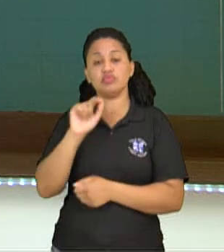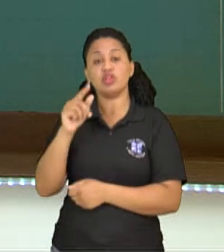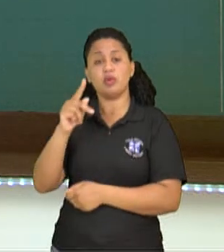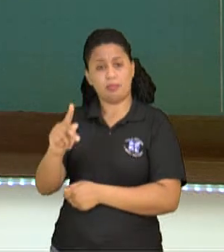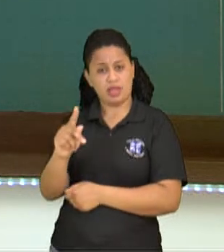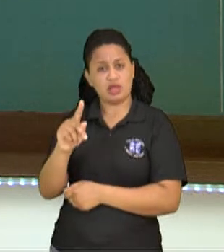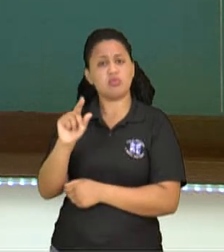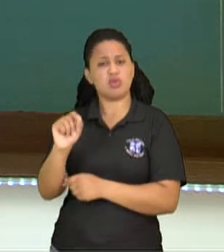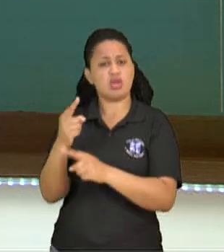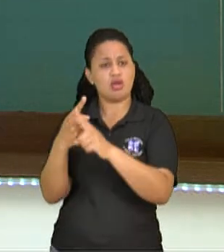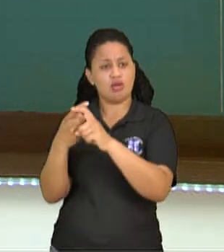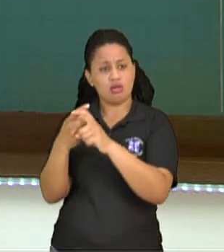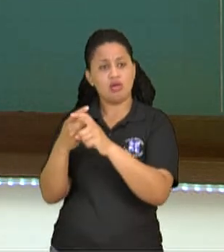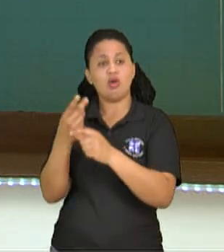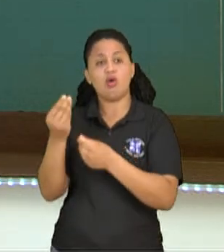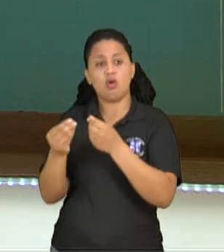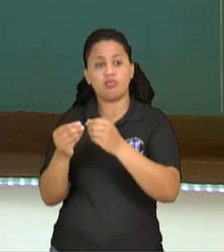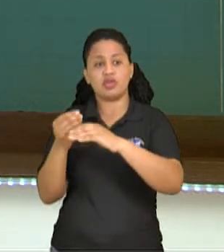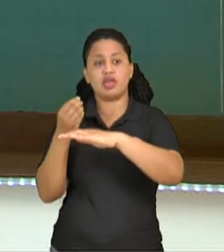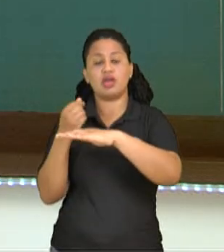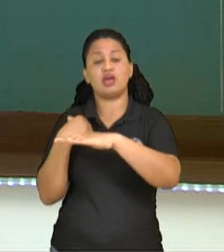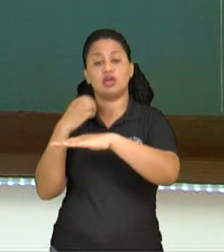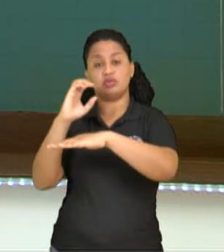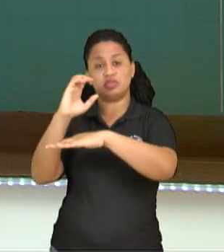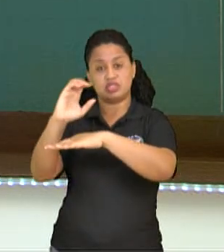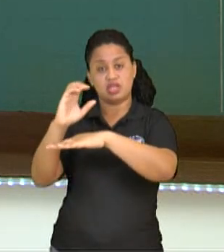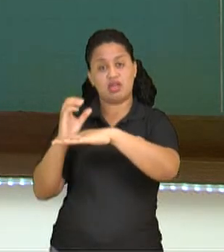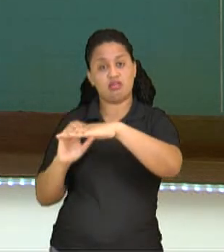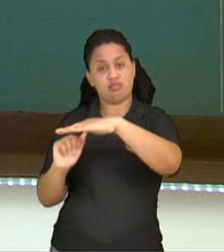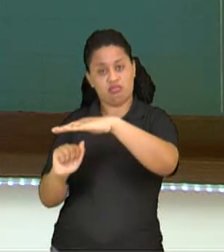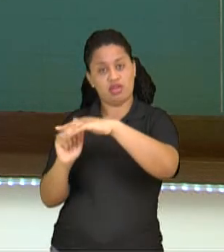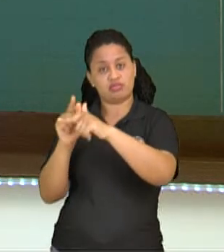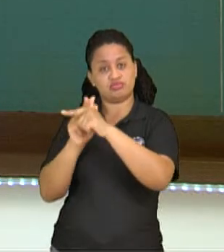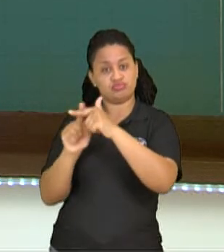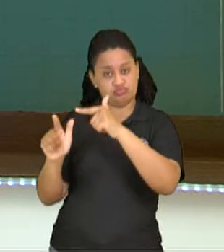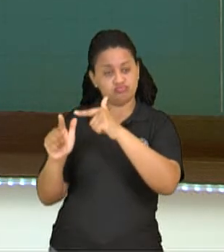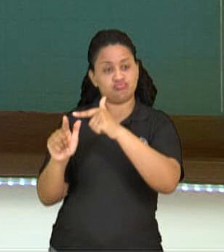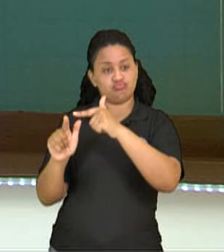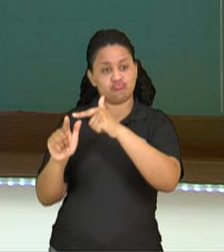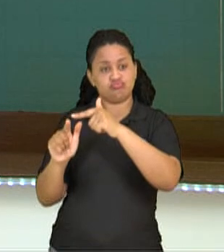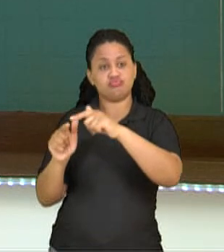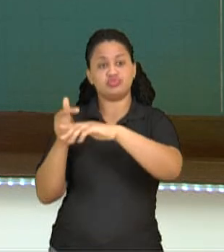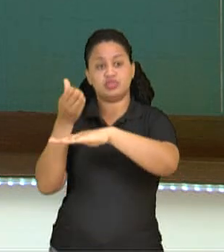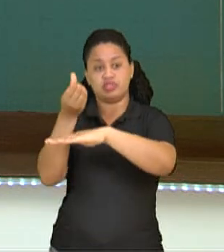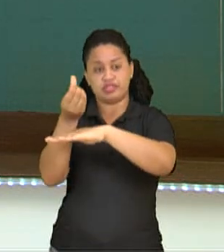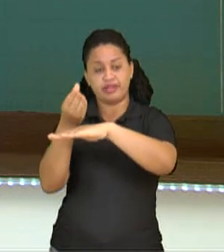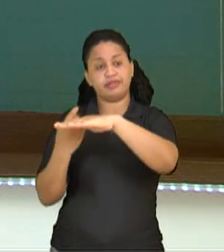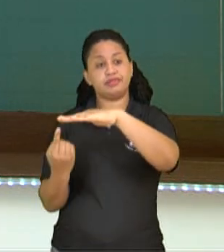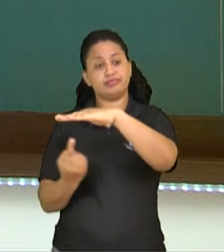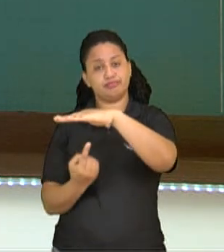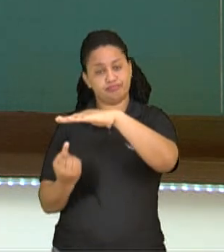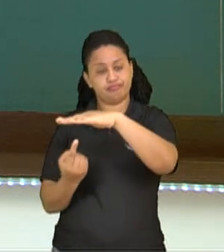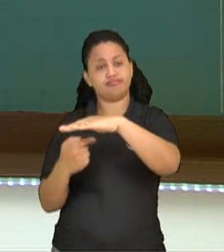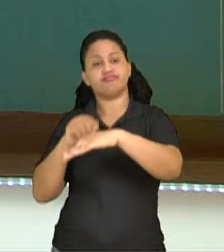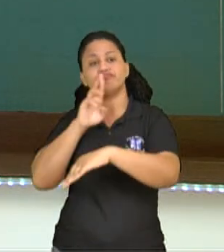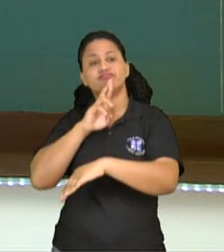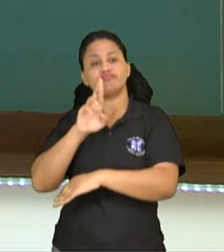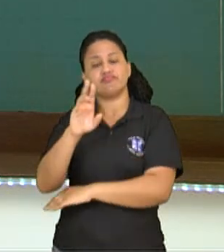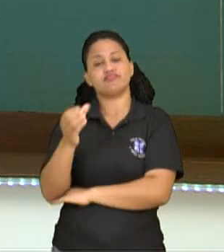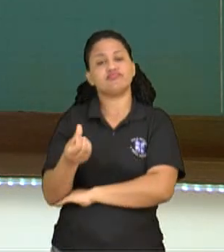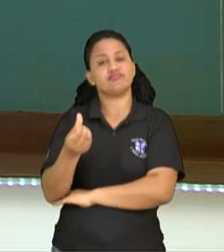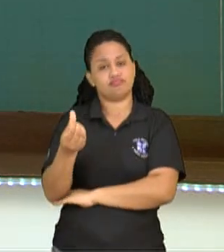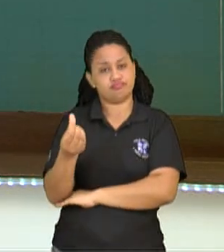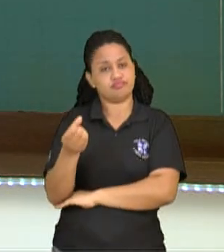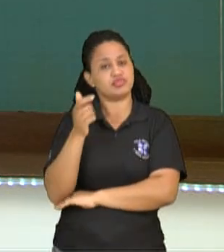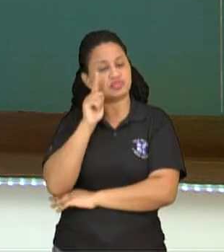dado por quê? Pelo c divididos por a. Tá bom? O C é 6 e o A é 1. Então, aí a gente encontra